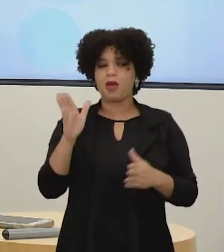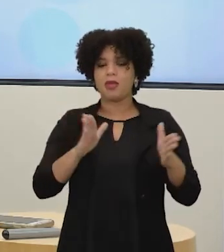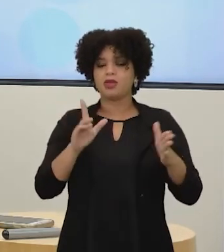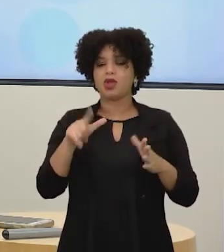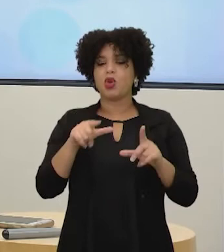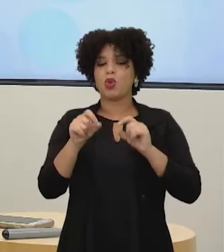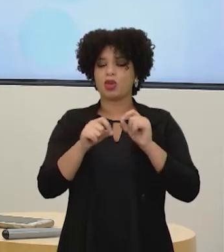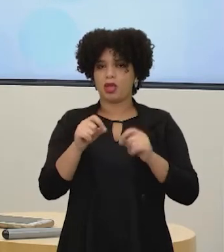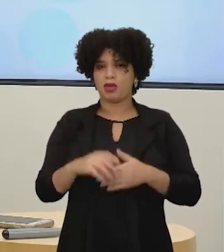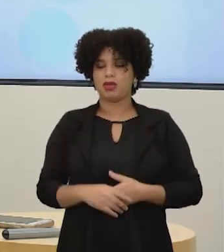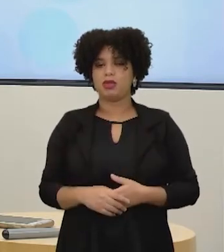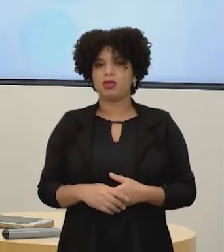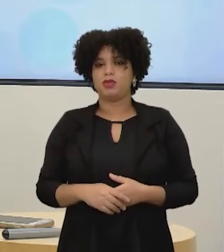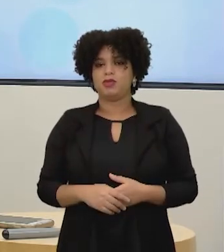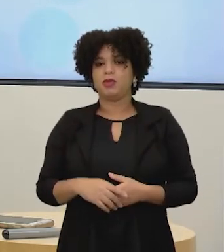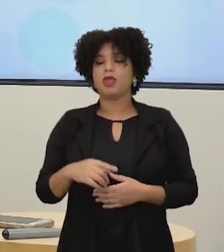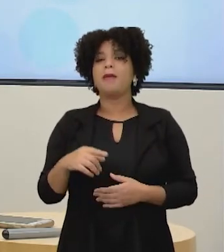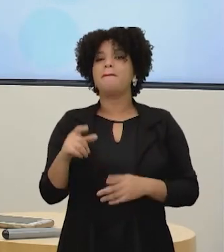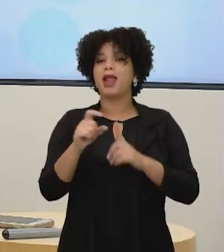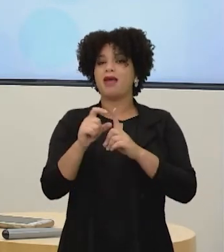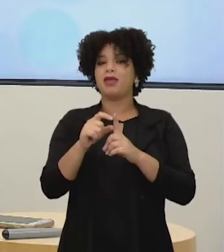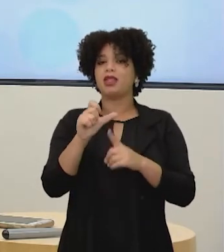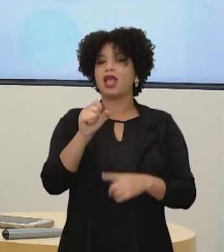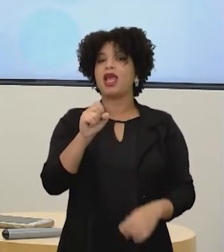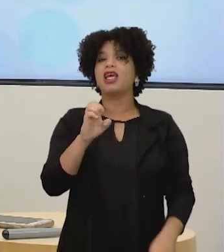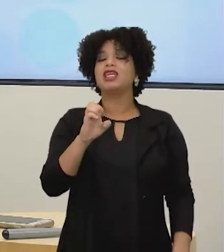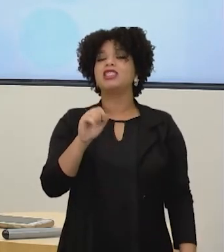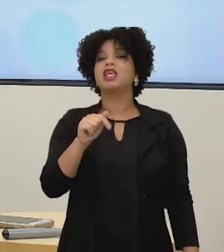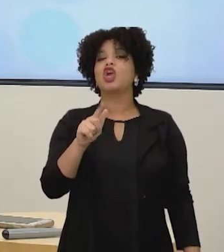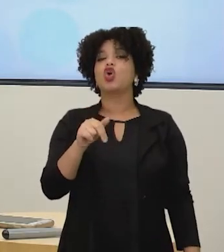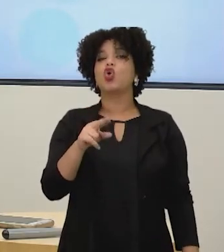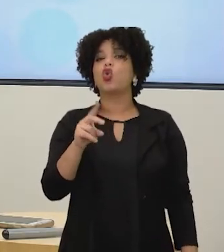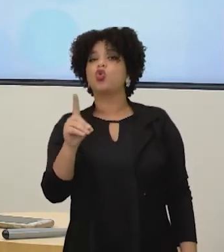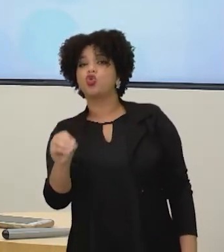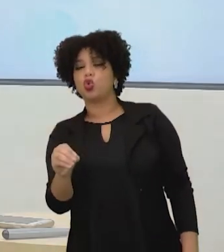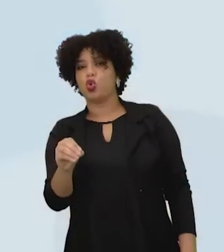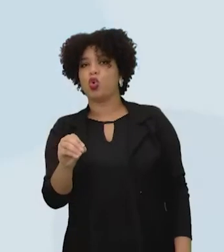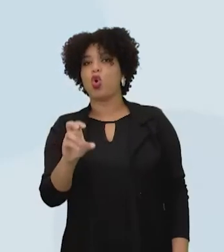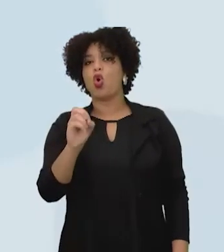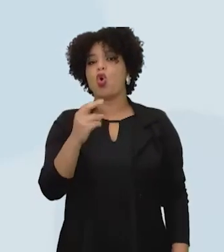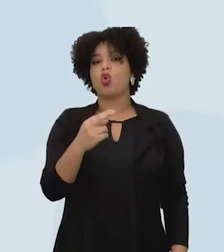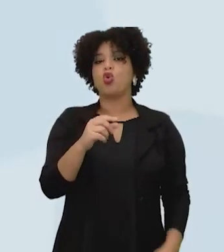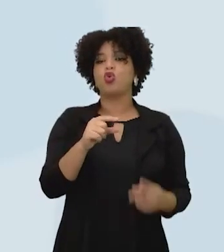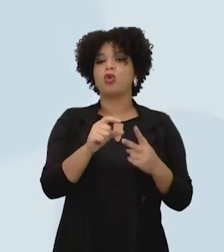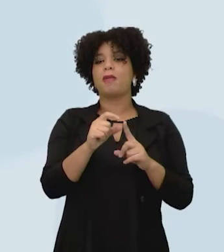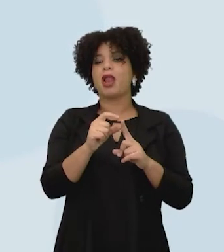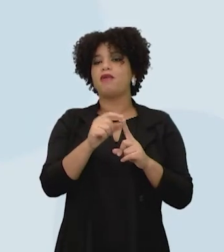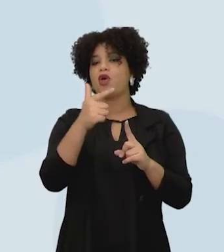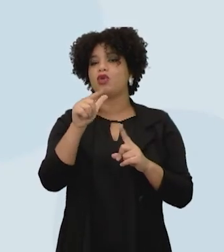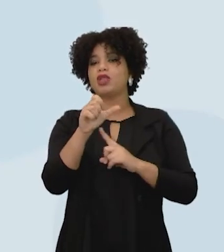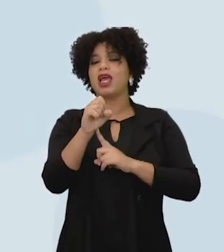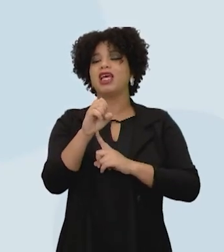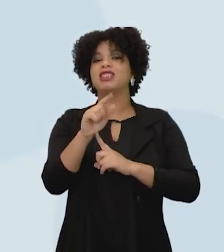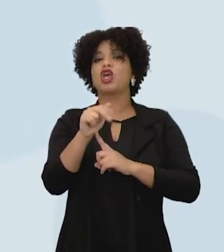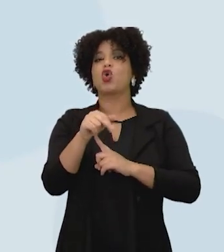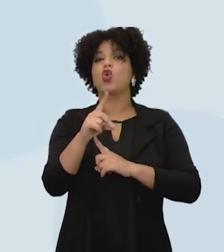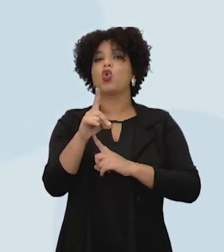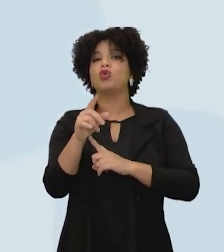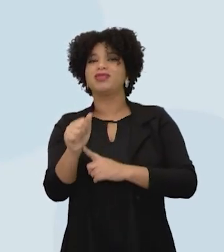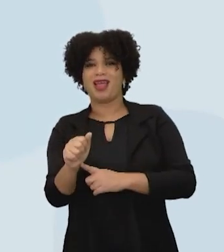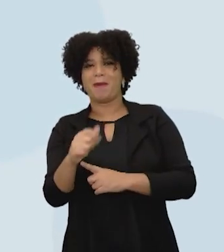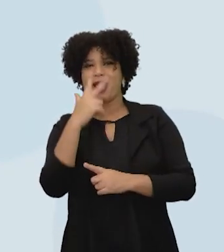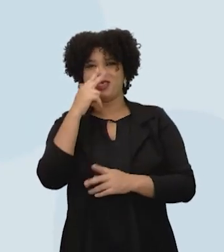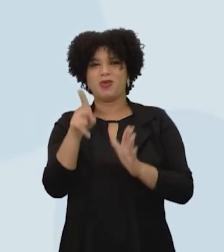aqui. E aí, a palavra segundo, o aluno colocou como segunda. E é legal, porque aí ficou como um número ordinal, né?